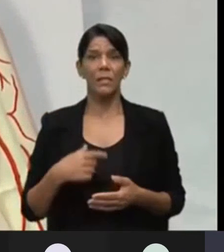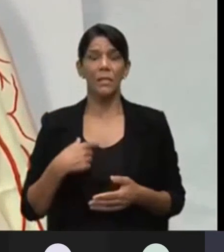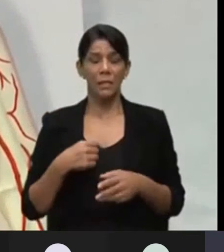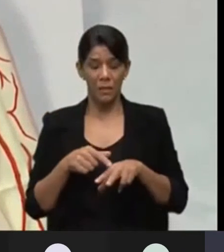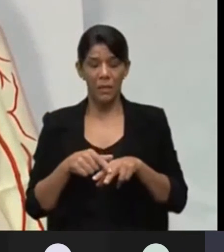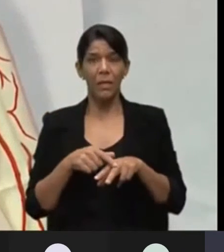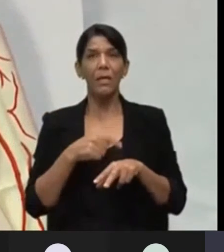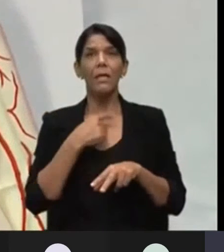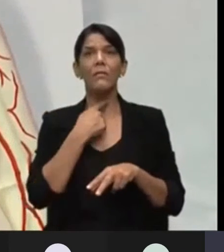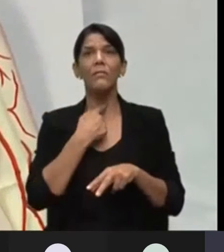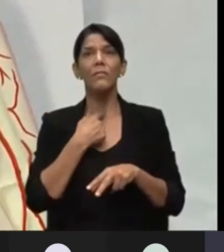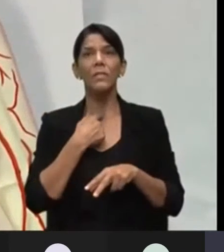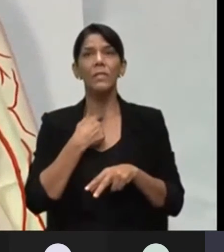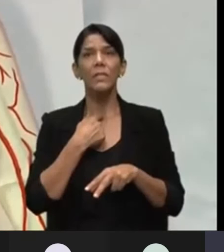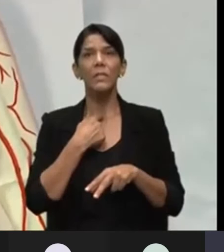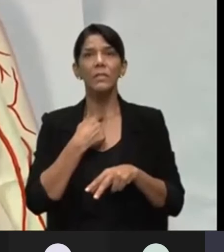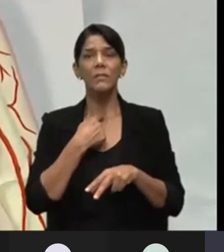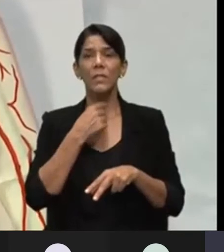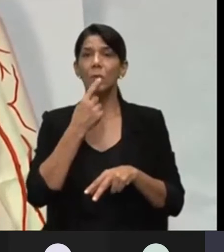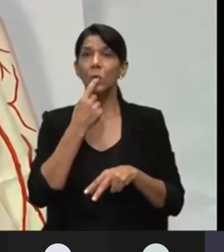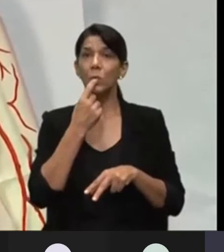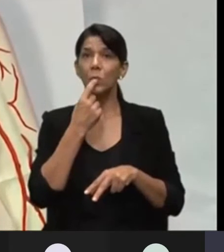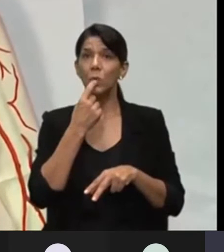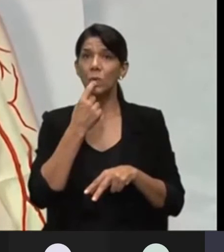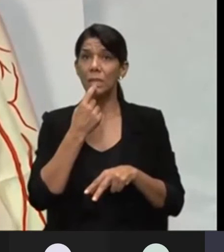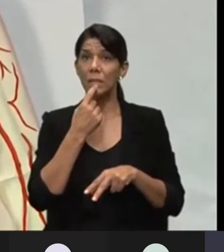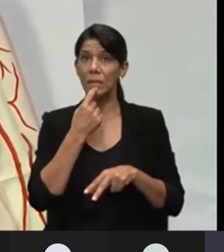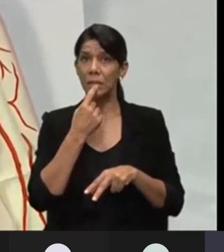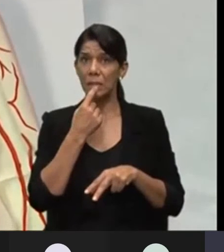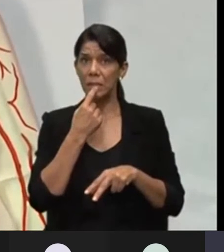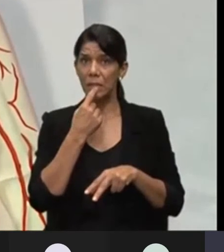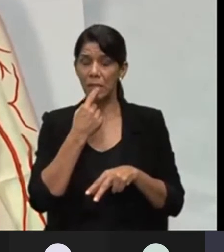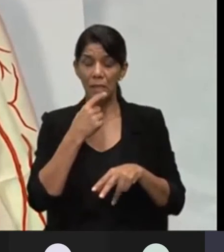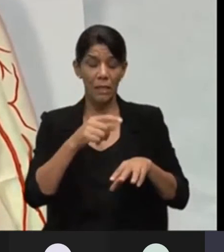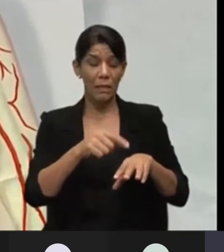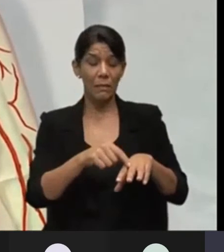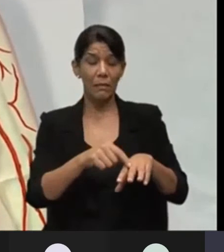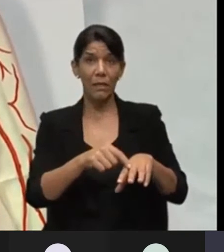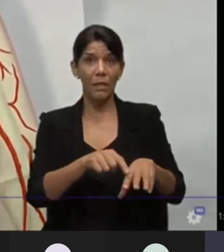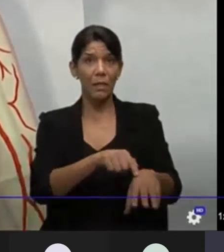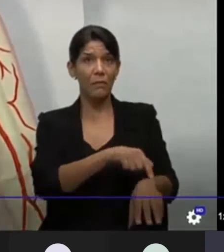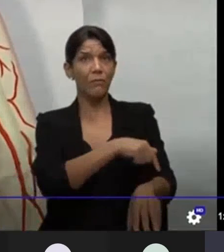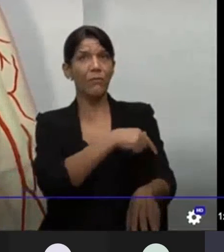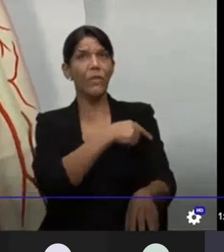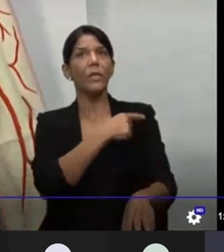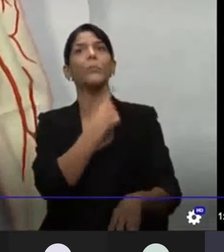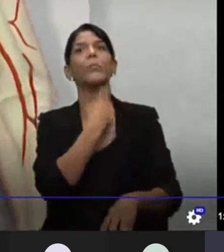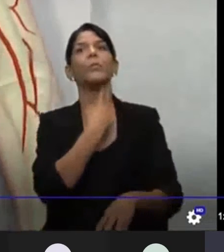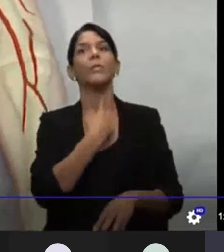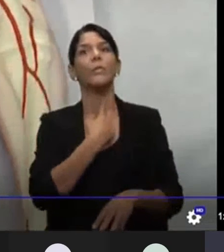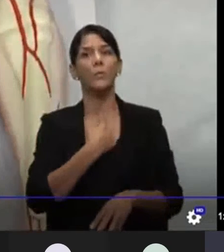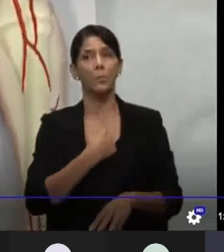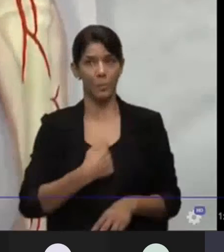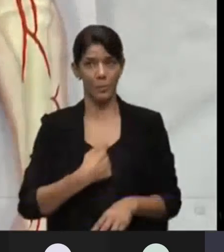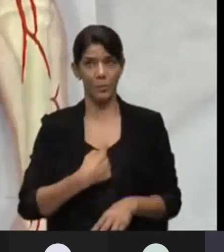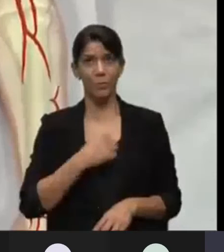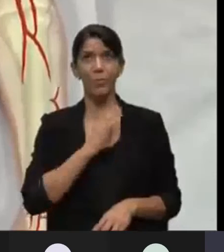veia cava superior, né? Na verdade, o sangue chega, né, da periferia aí pela veia